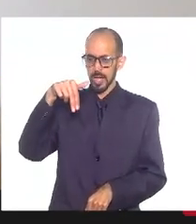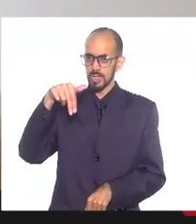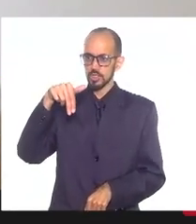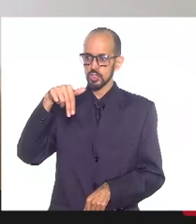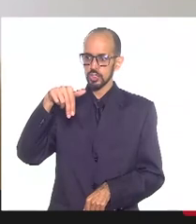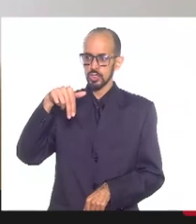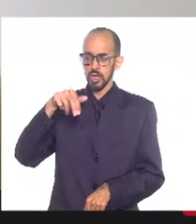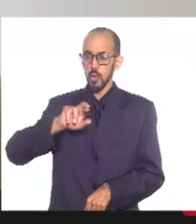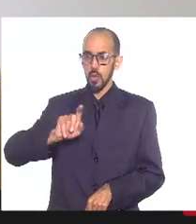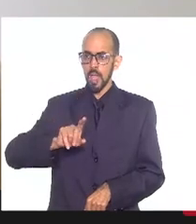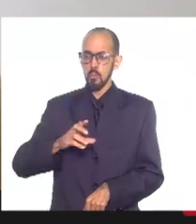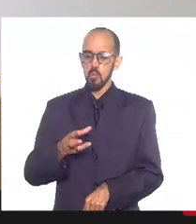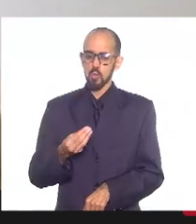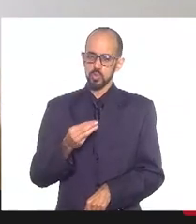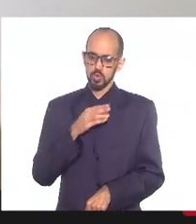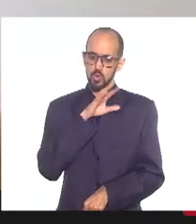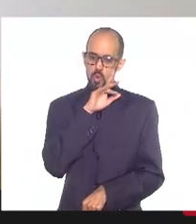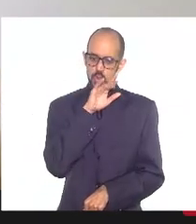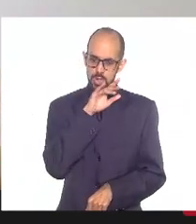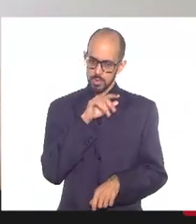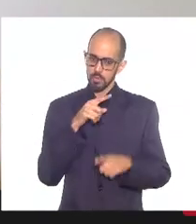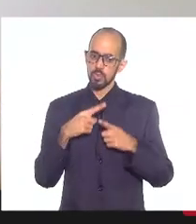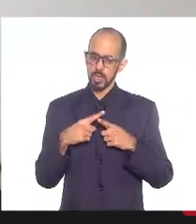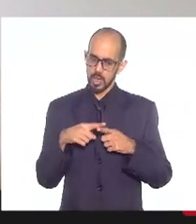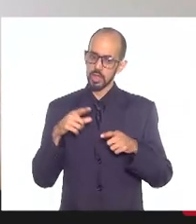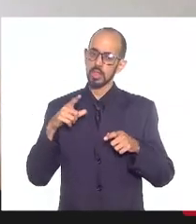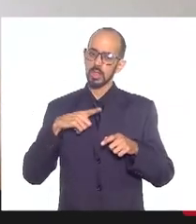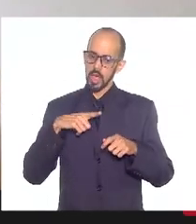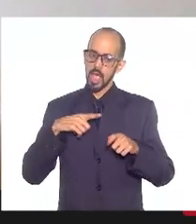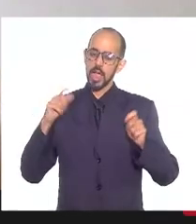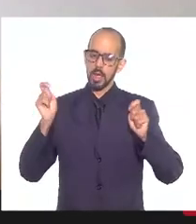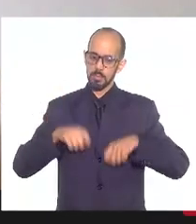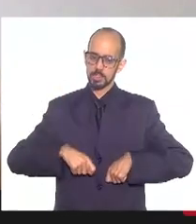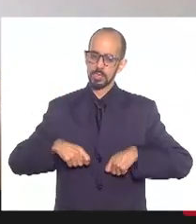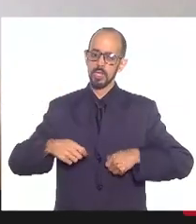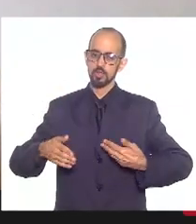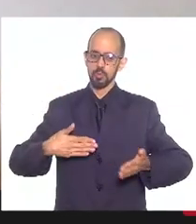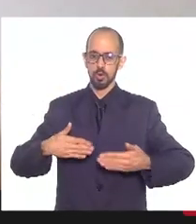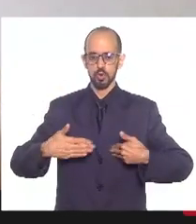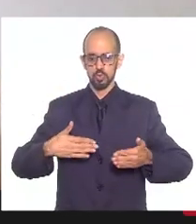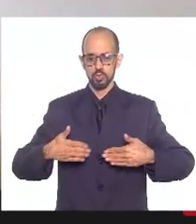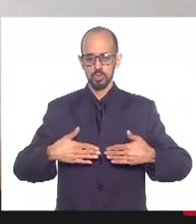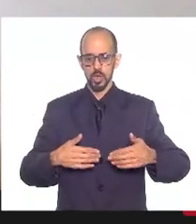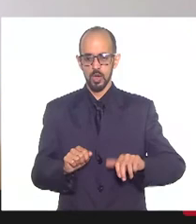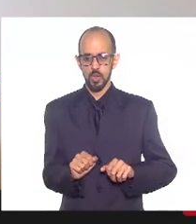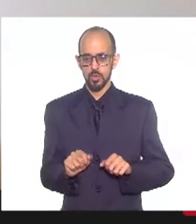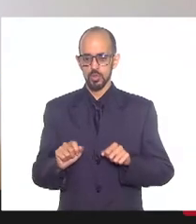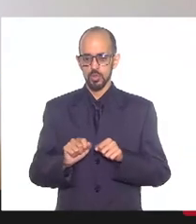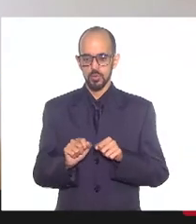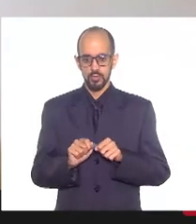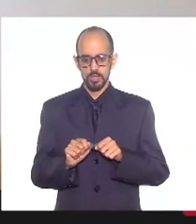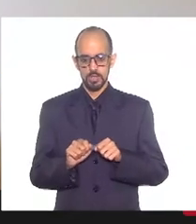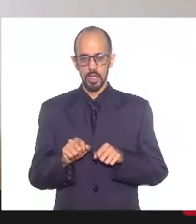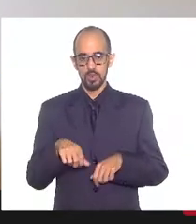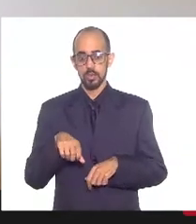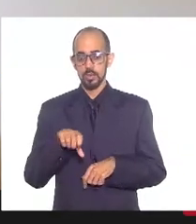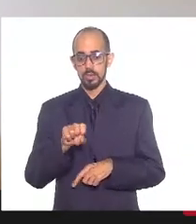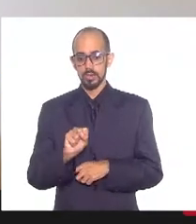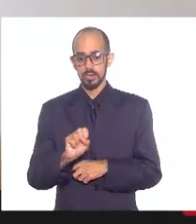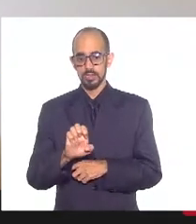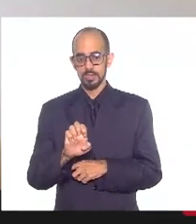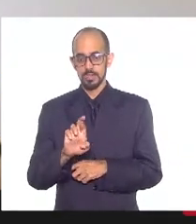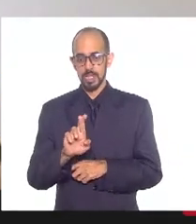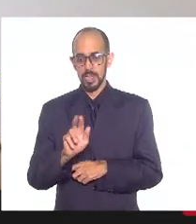porque existem no Nordeste potencial de produção, por exemplo, no estado do Sergipe, no futuro.